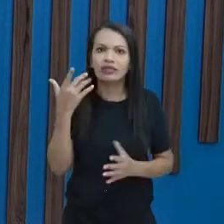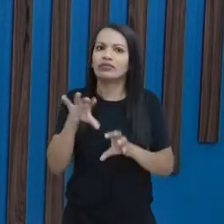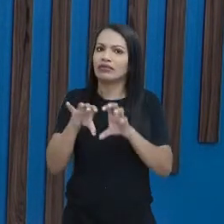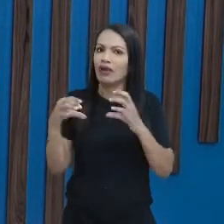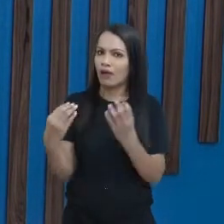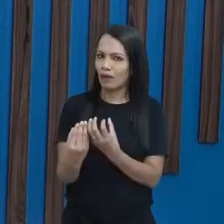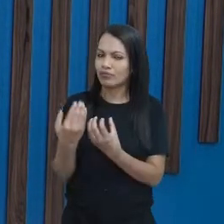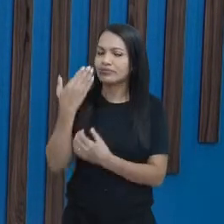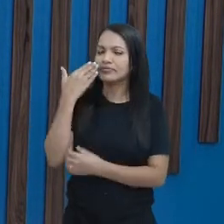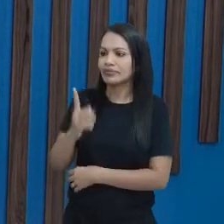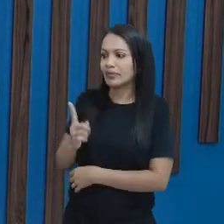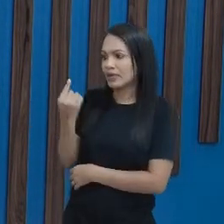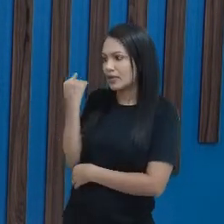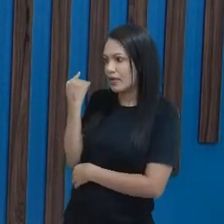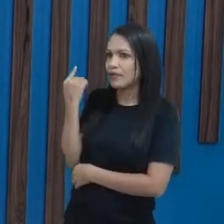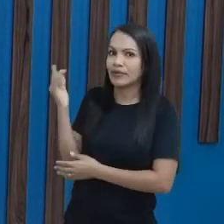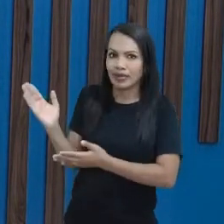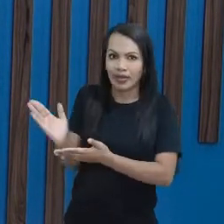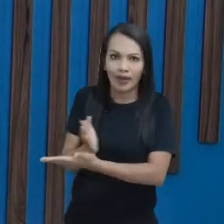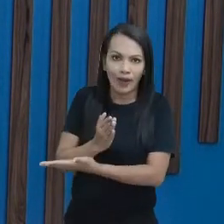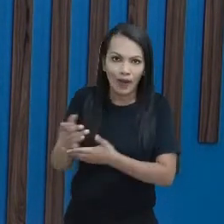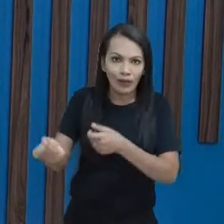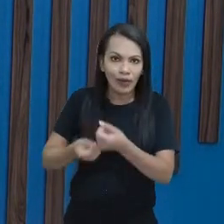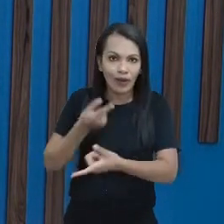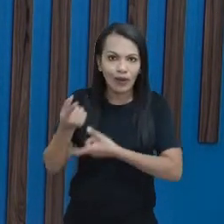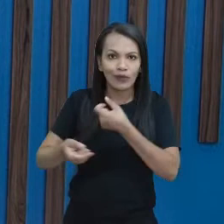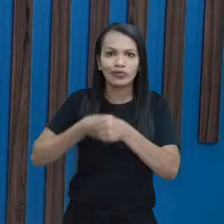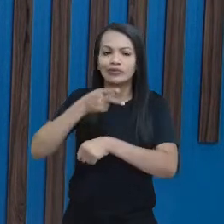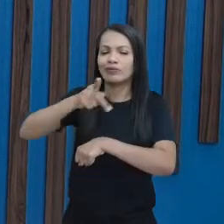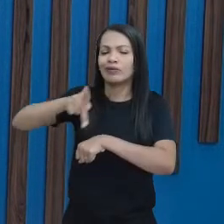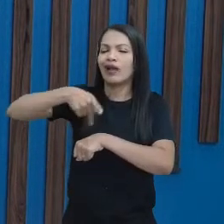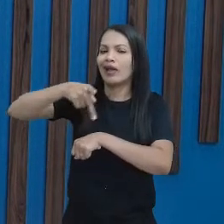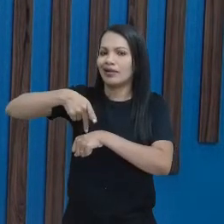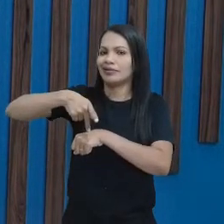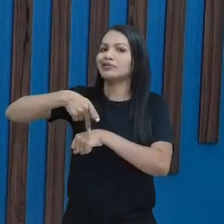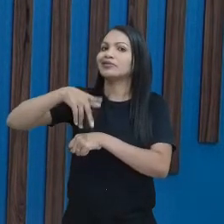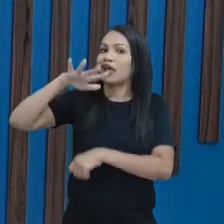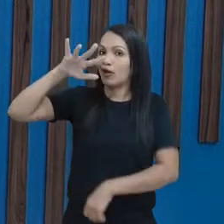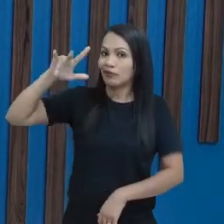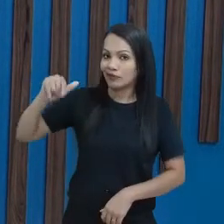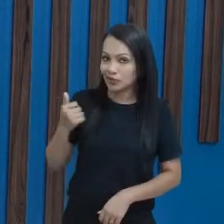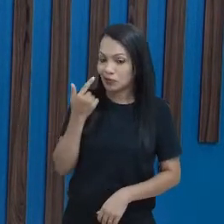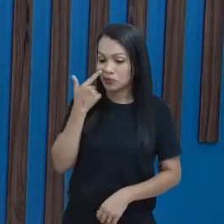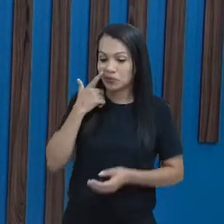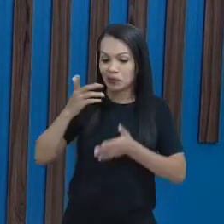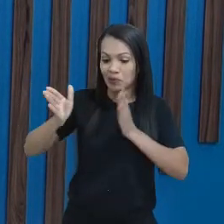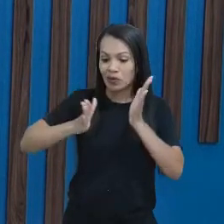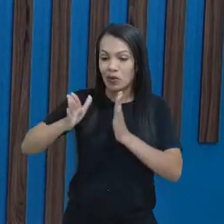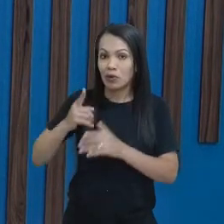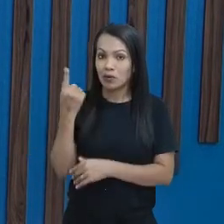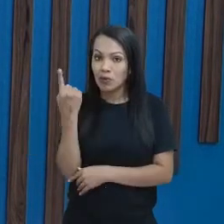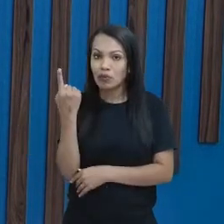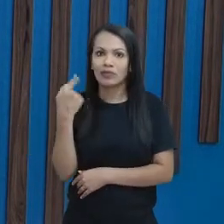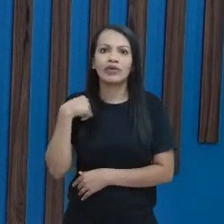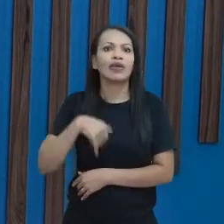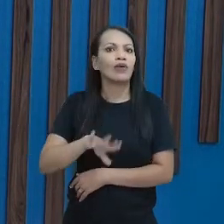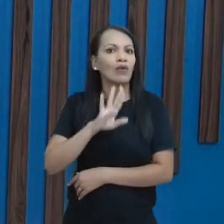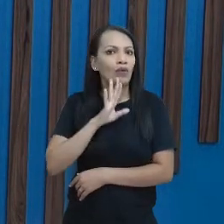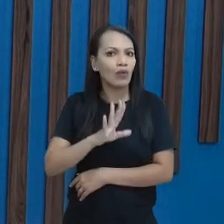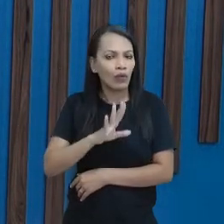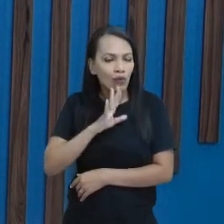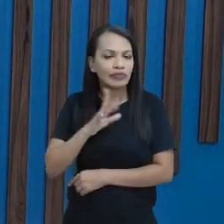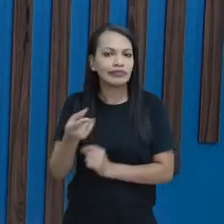Lá, em alguns países africanos. Passa lá no módulo 1 para vocês verem e conhecerem